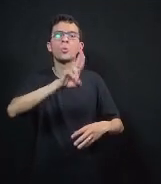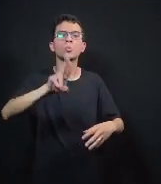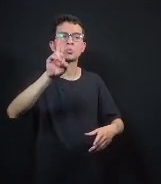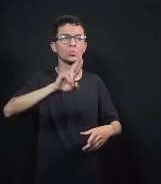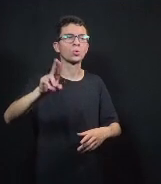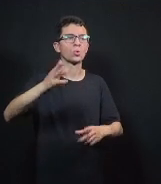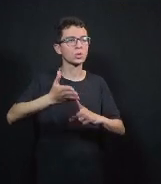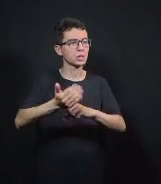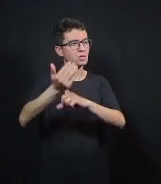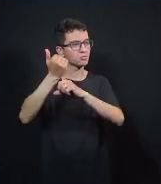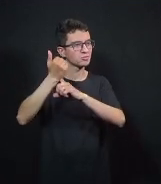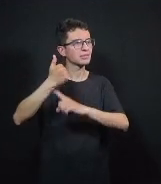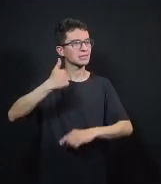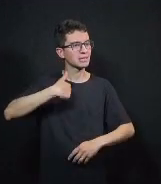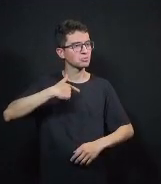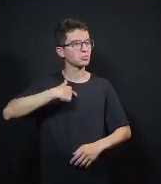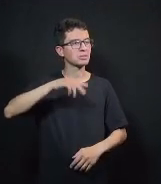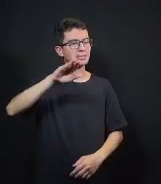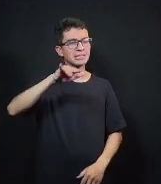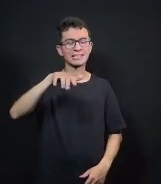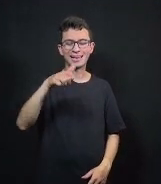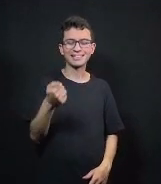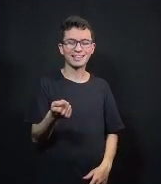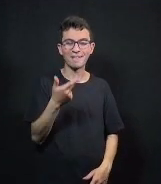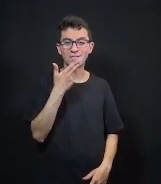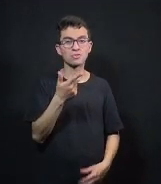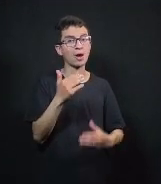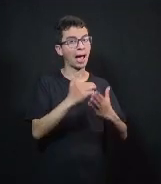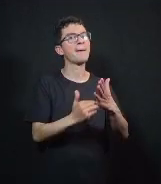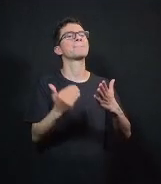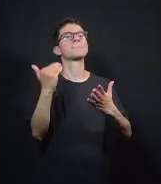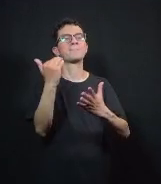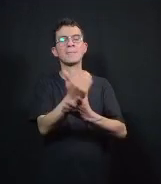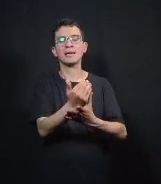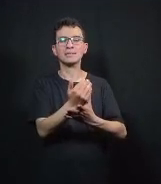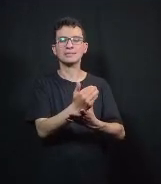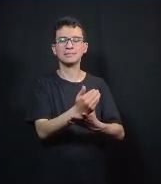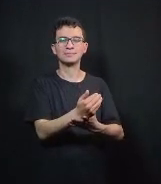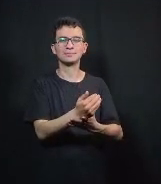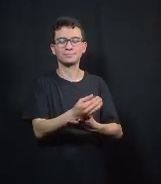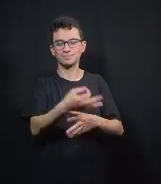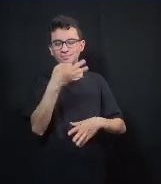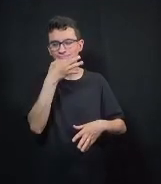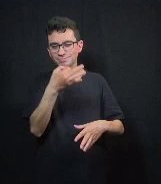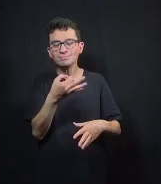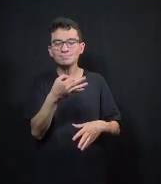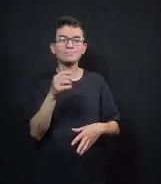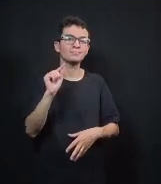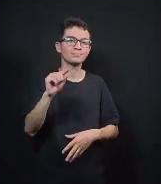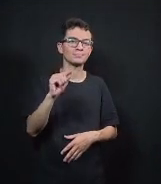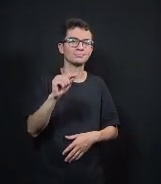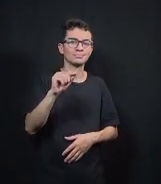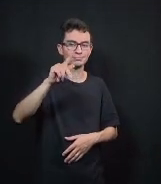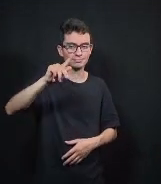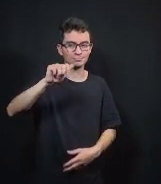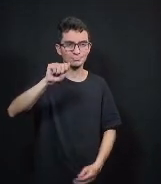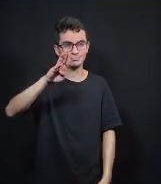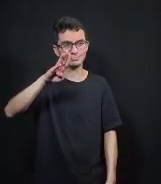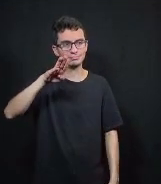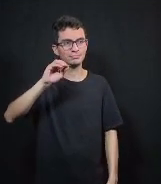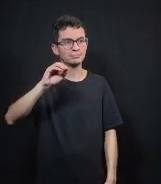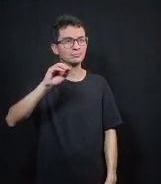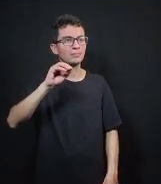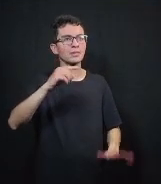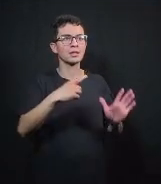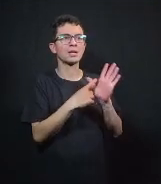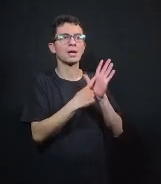acho que eu faço até um adendo, na verdade, eu ia falar uma provocação, mas não é uma provocação, é um adendo ao que o Pablo traz, né, de que